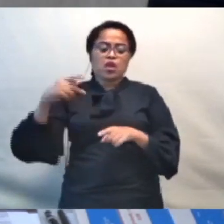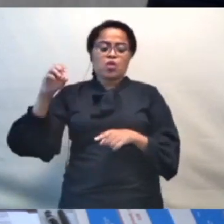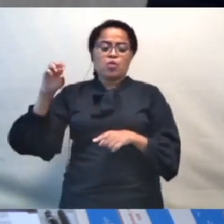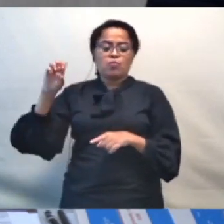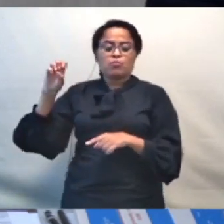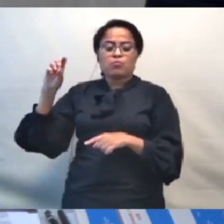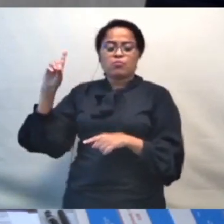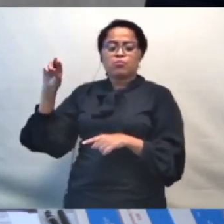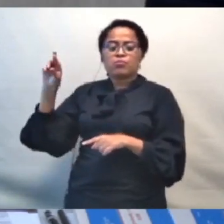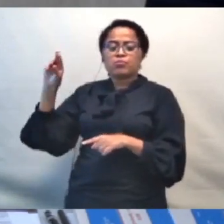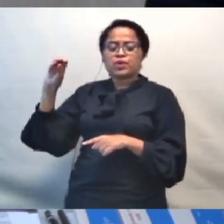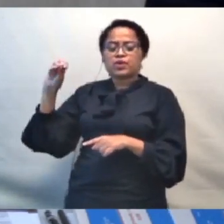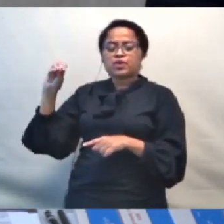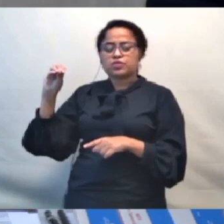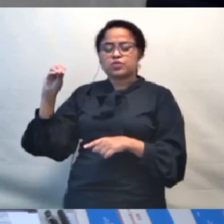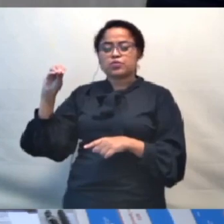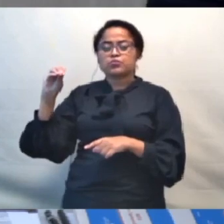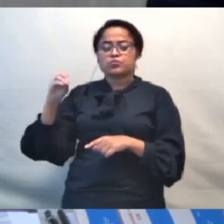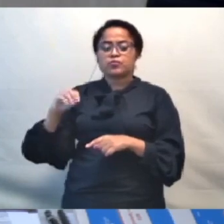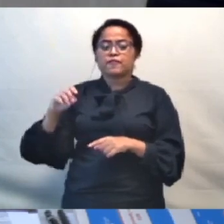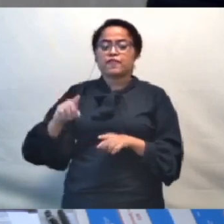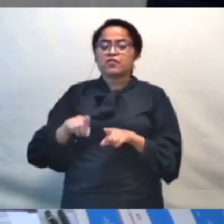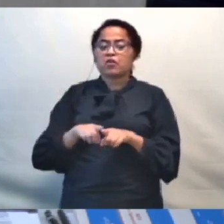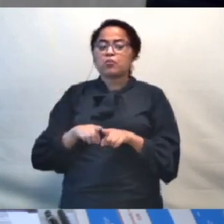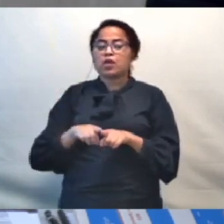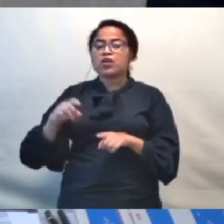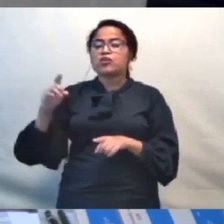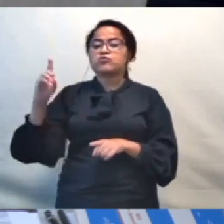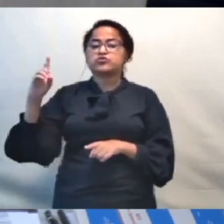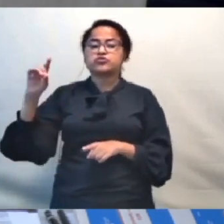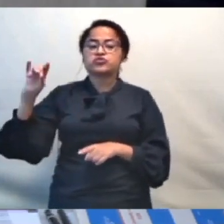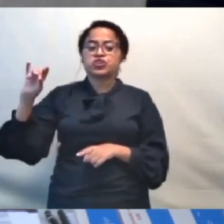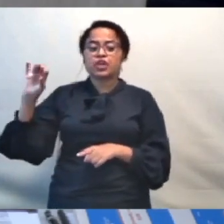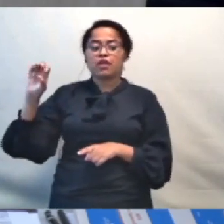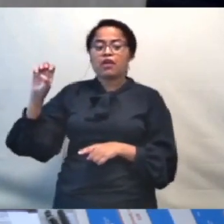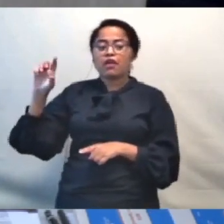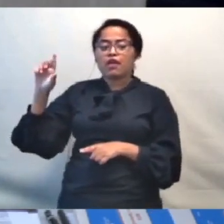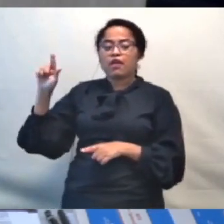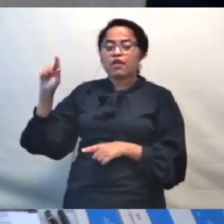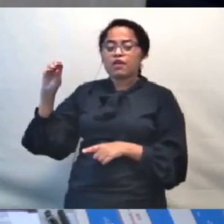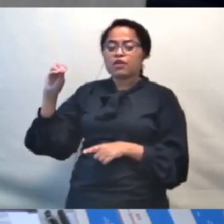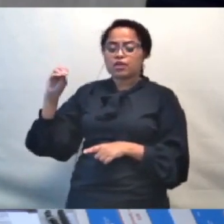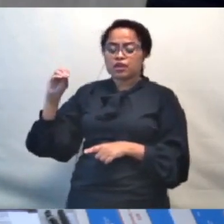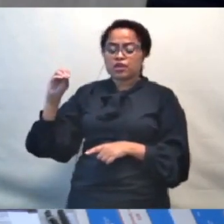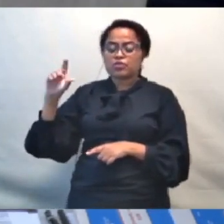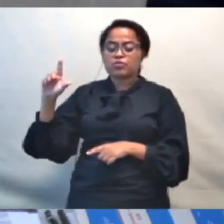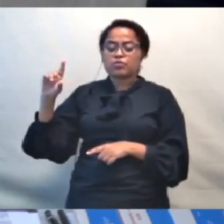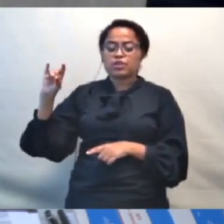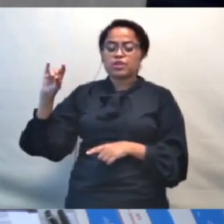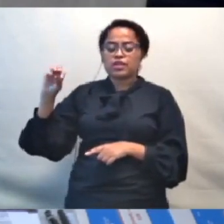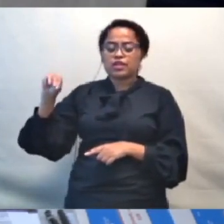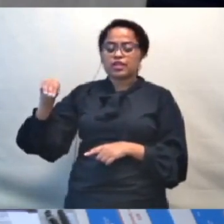Diego Lima, diretor administrativo, que está aqui na mesa. Só não me passaram o nome, seu nome, não.